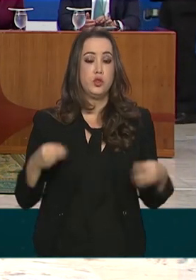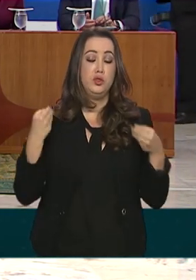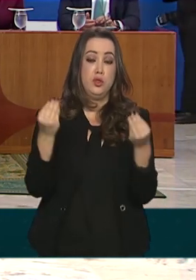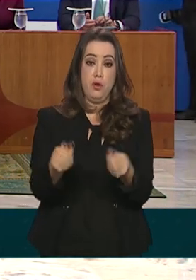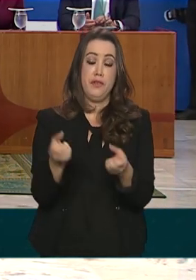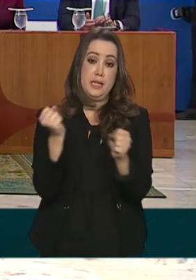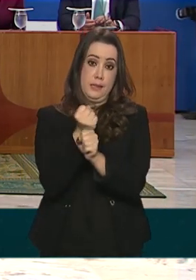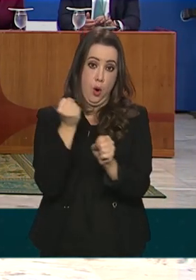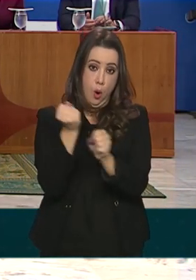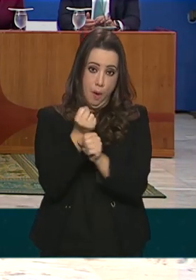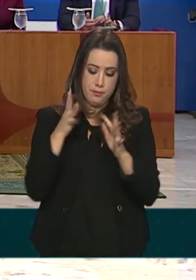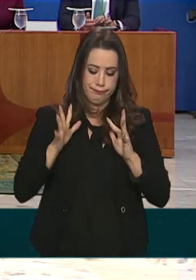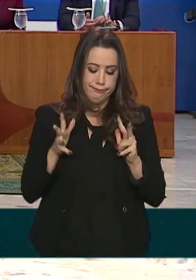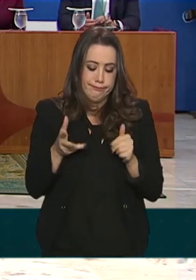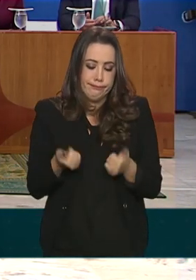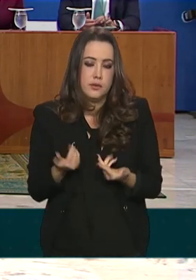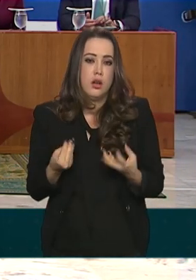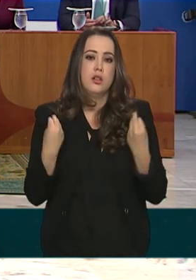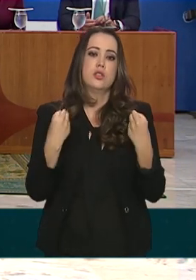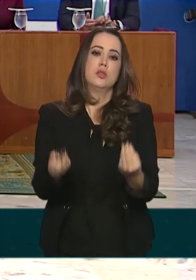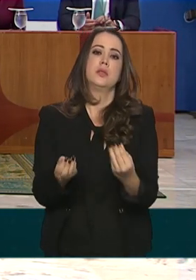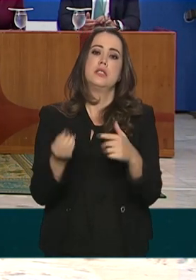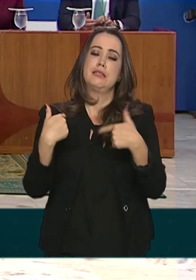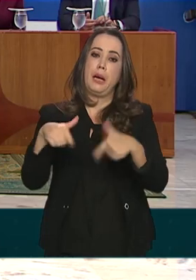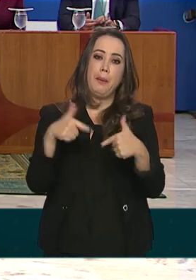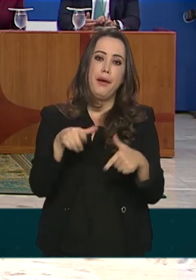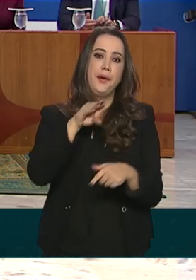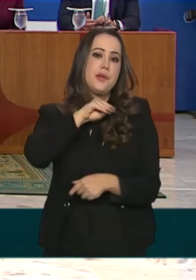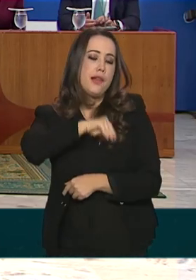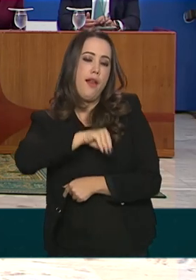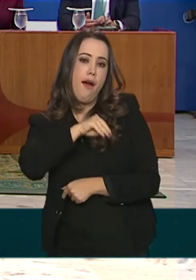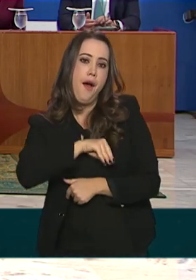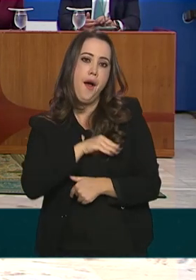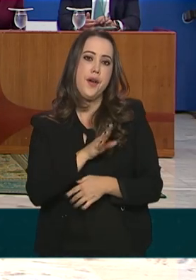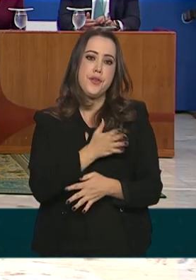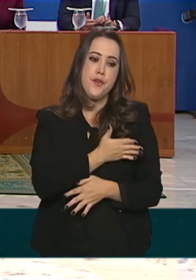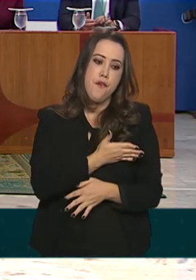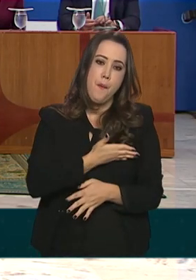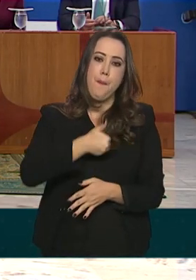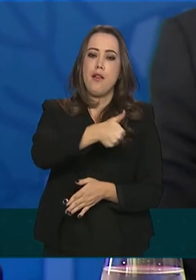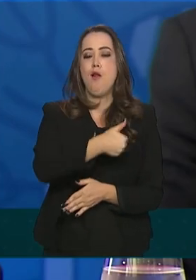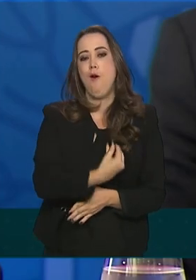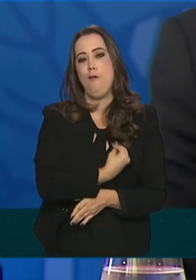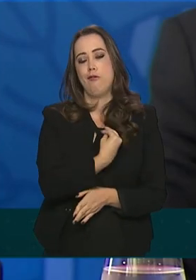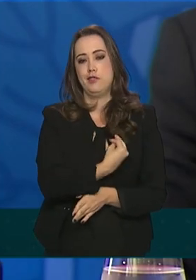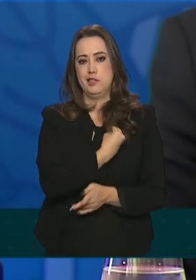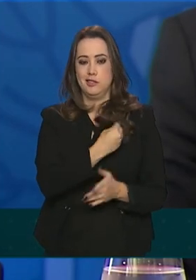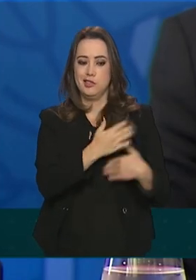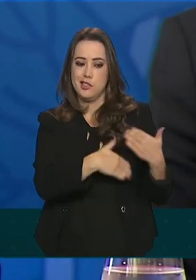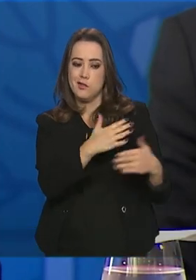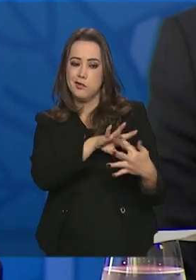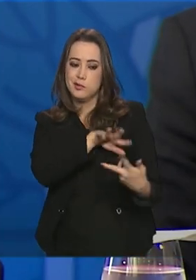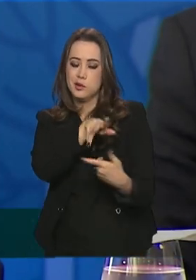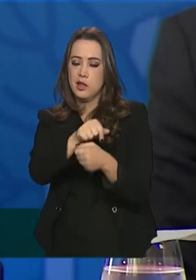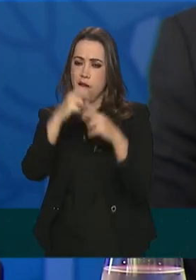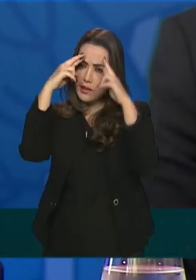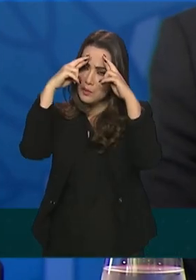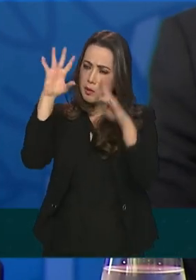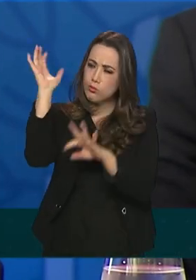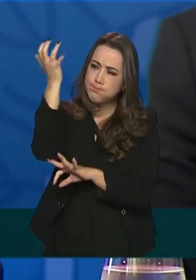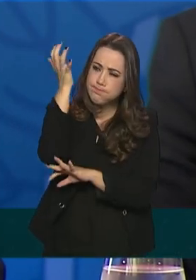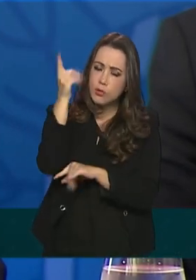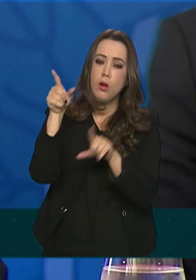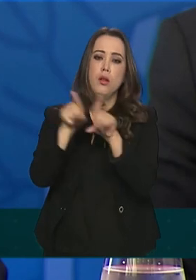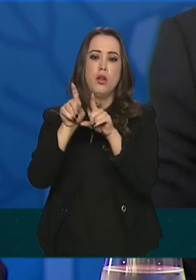emprego, renda, qualidade de vida, desenvolvimento sustentável, respeito ao meio ambiente,